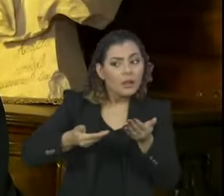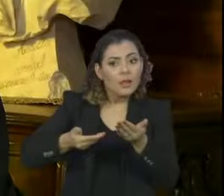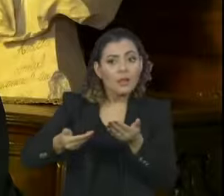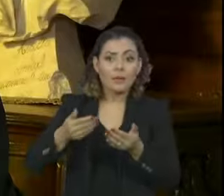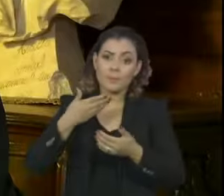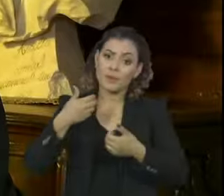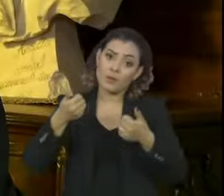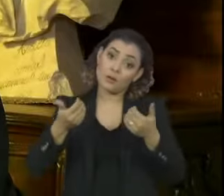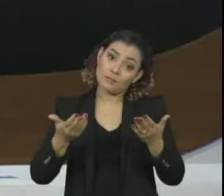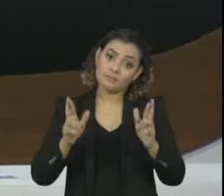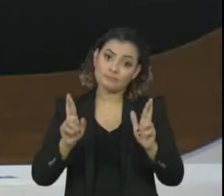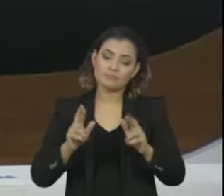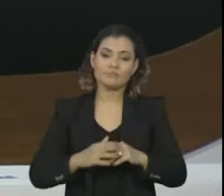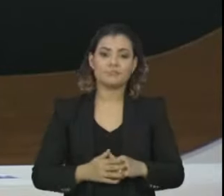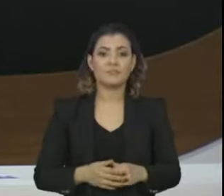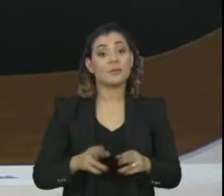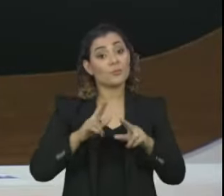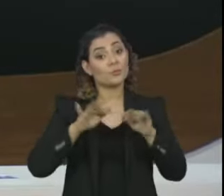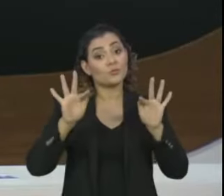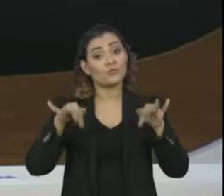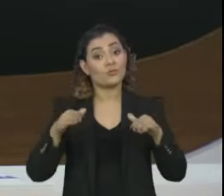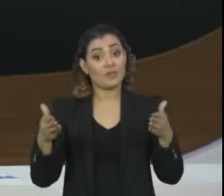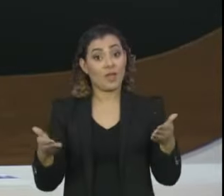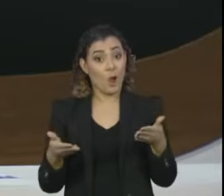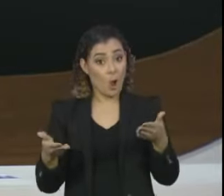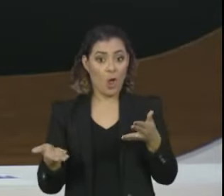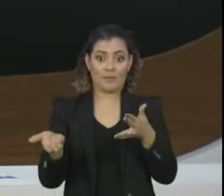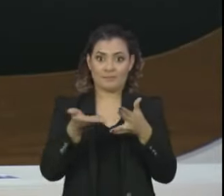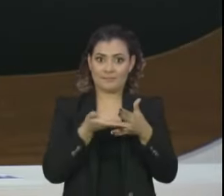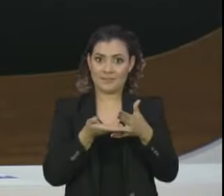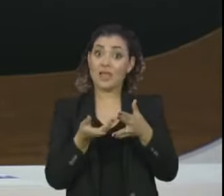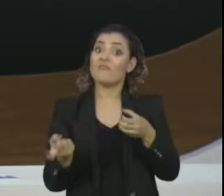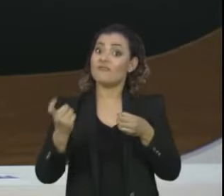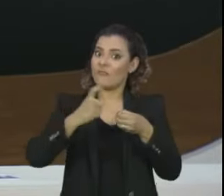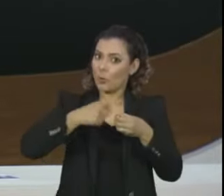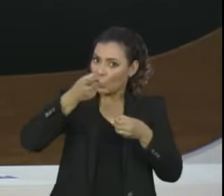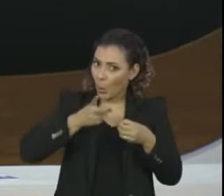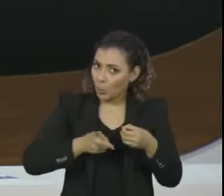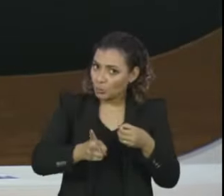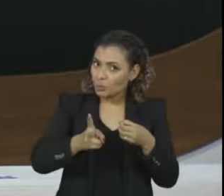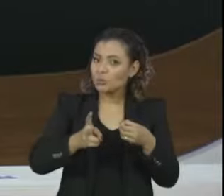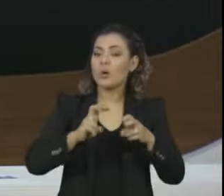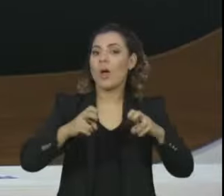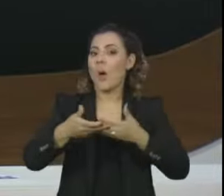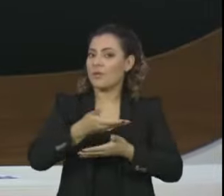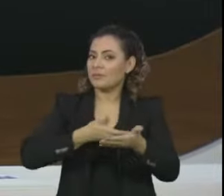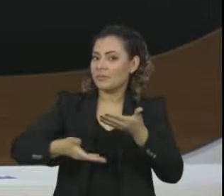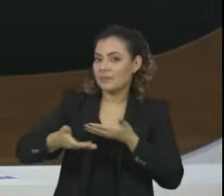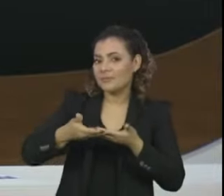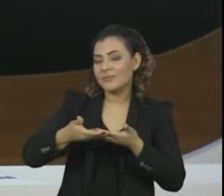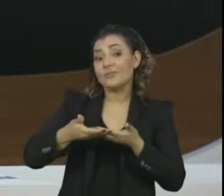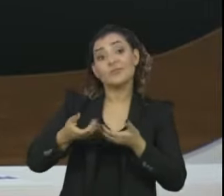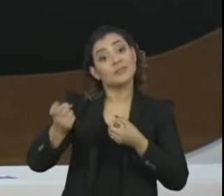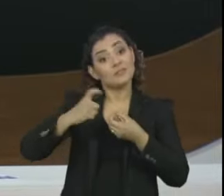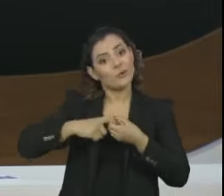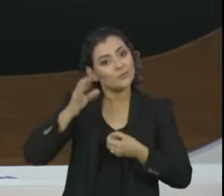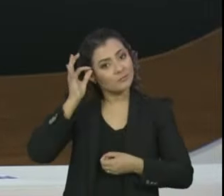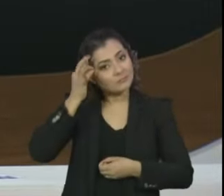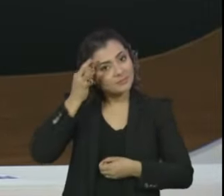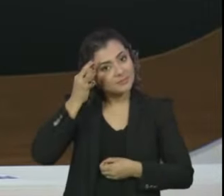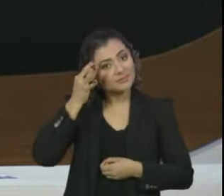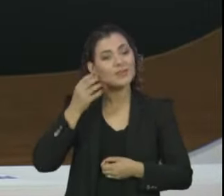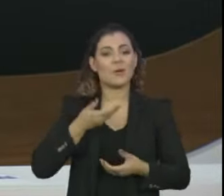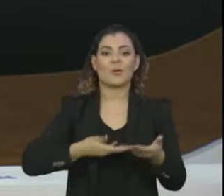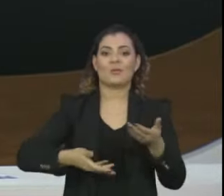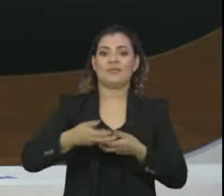possível é feito com isso a gente fecha esse primeiro bloco da entrevista com dom odilo Scherer vai até um breve intervalo e volta